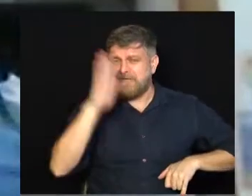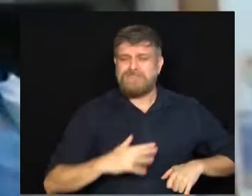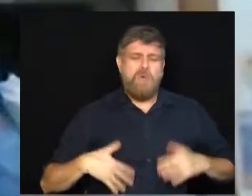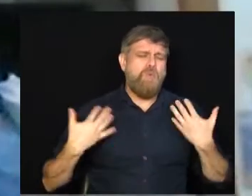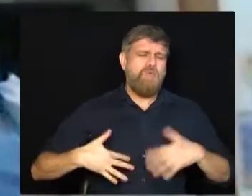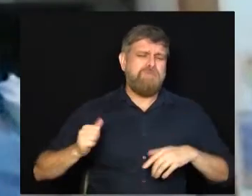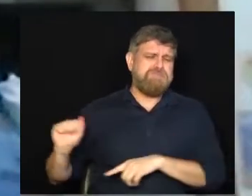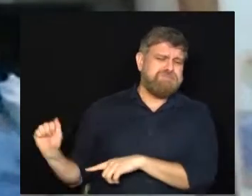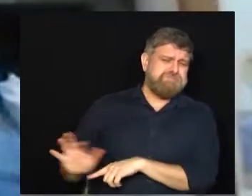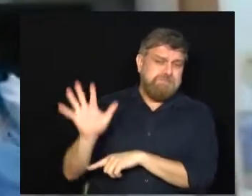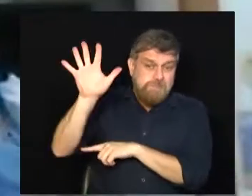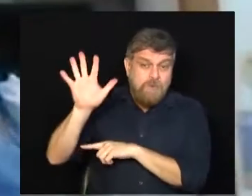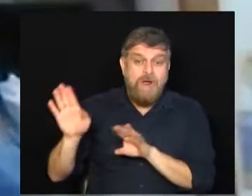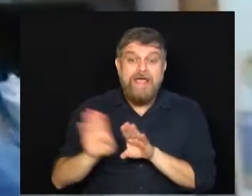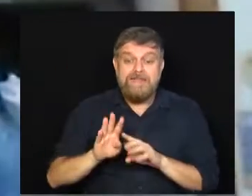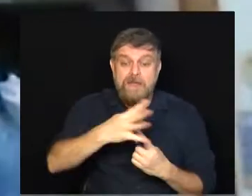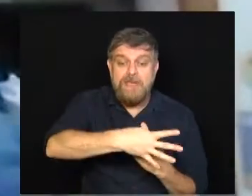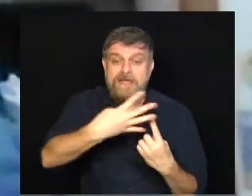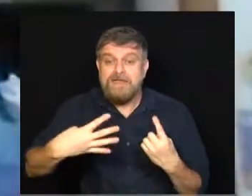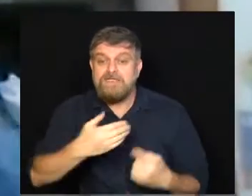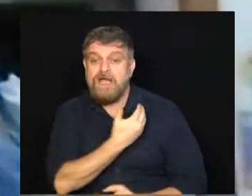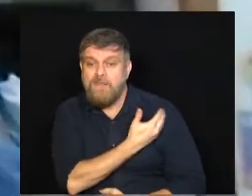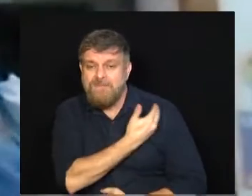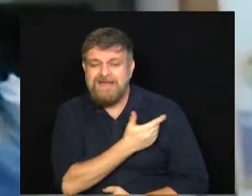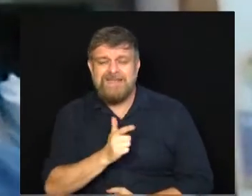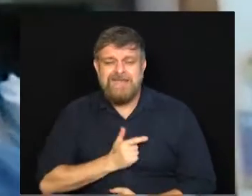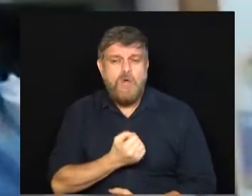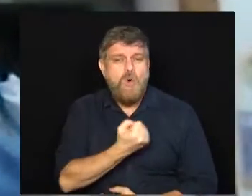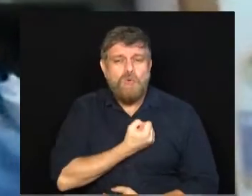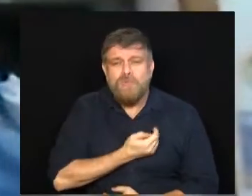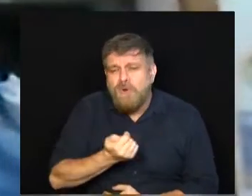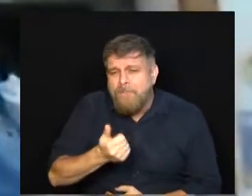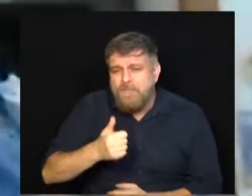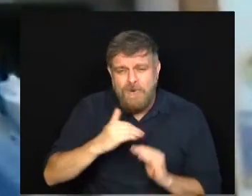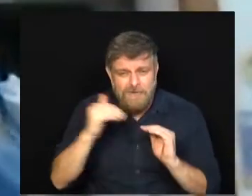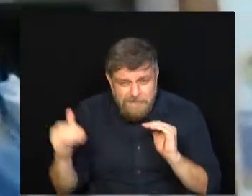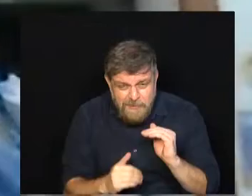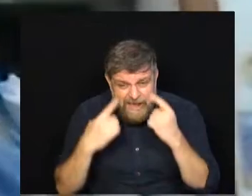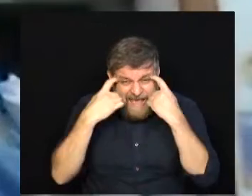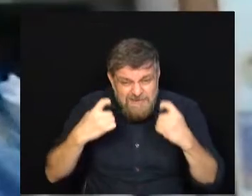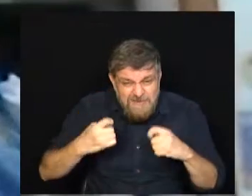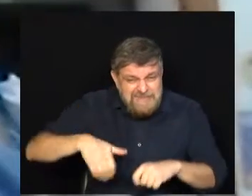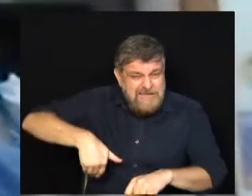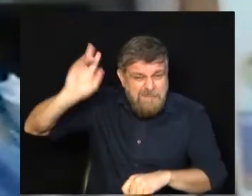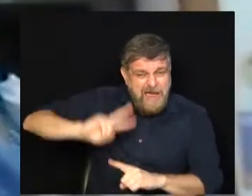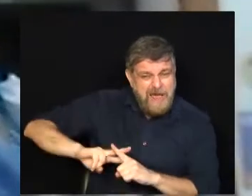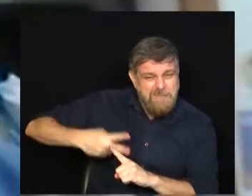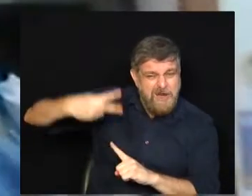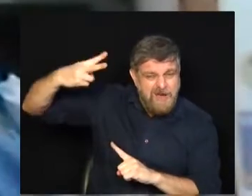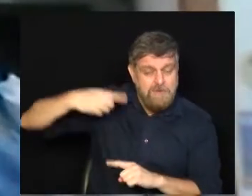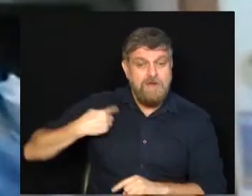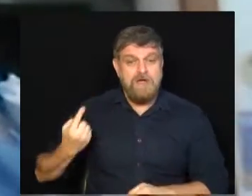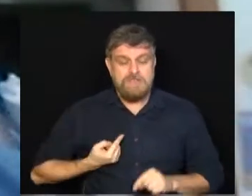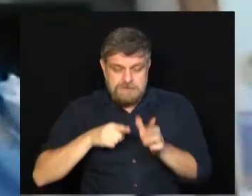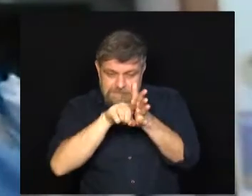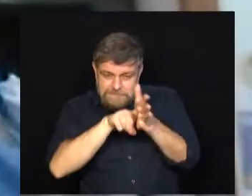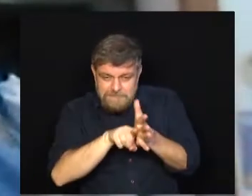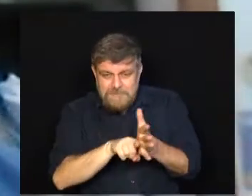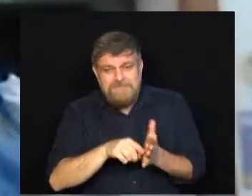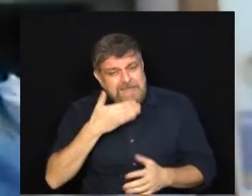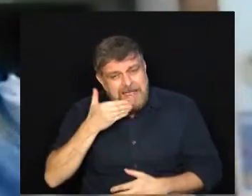da LGBTfobia são subnotificados em todos os cenários. Mas nós podemos tentar aprimorar e